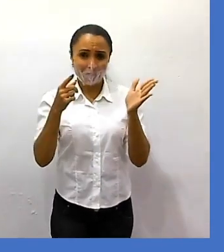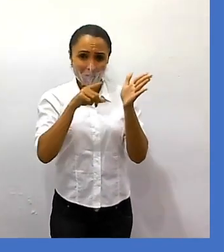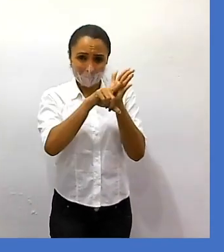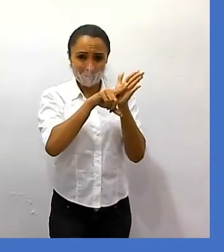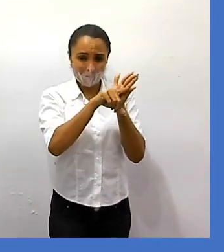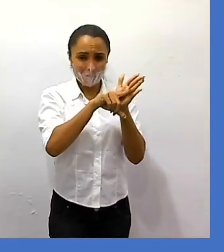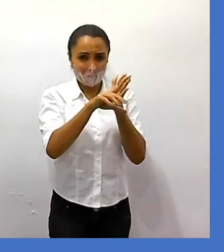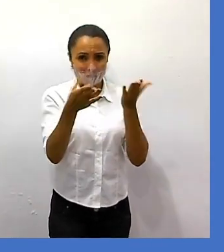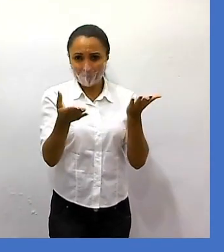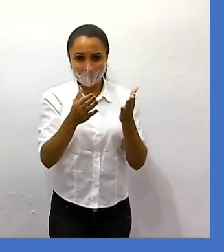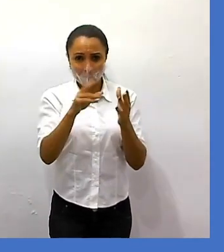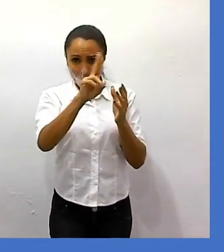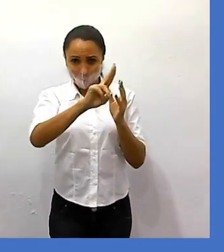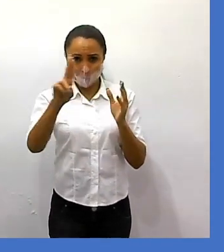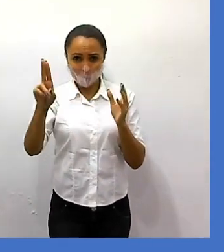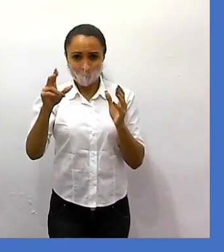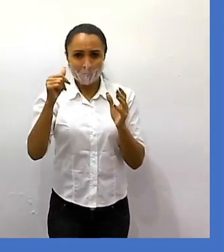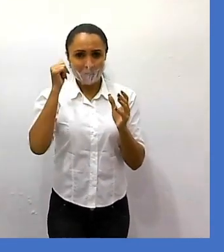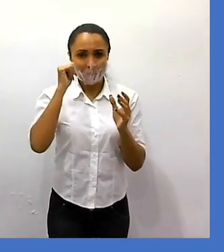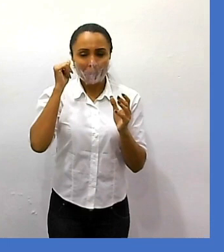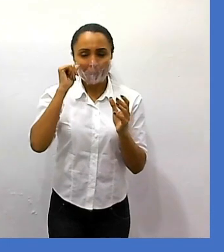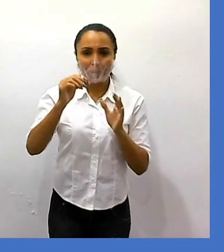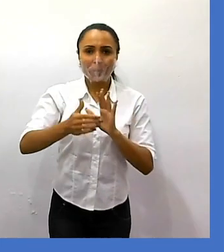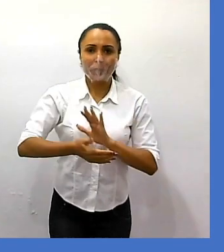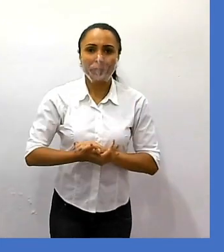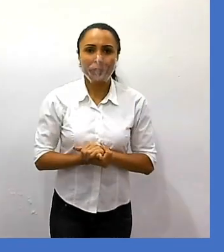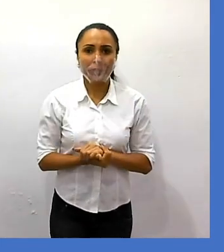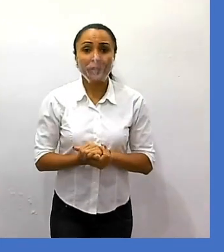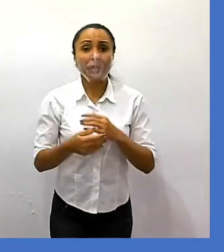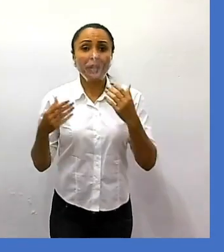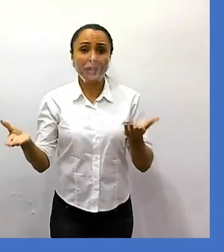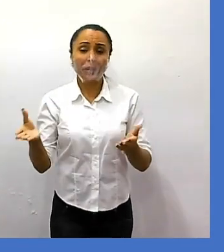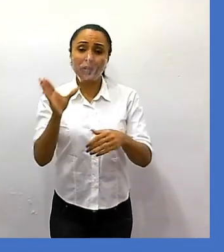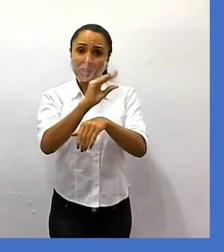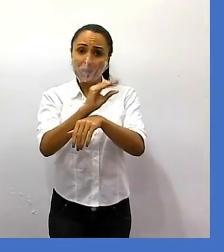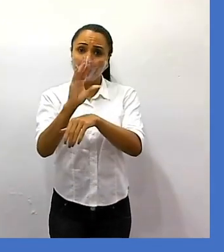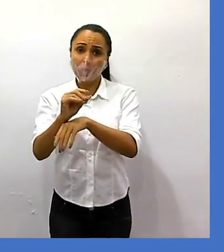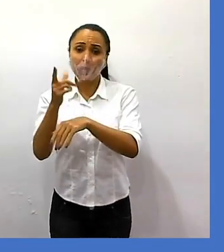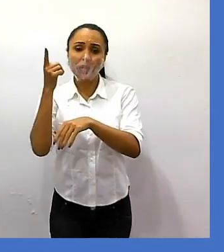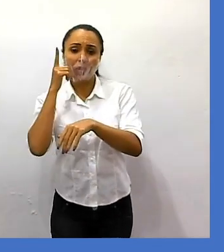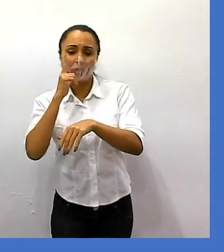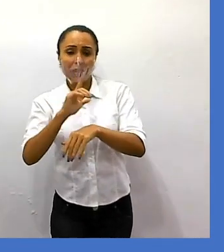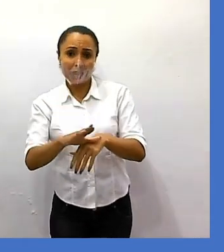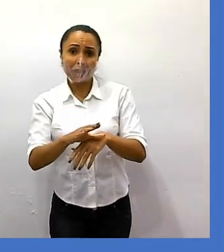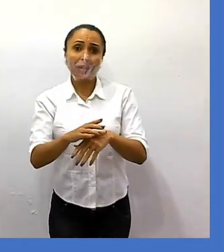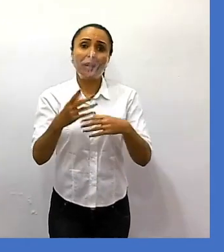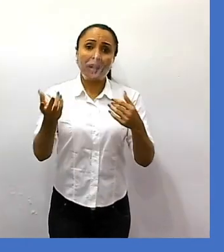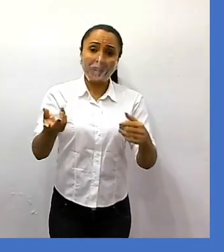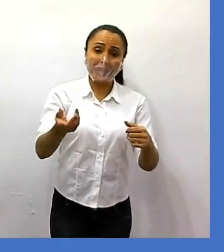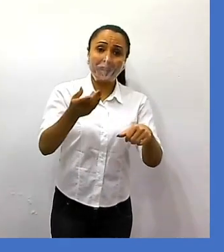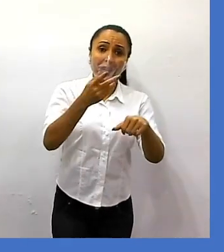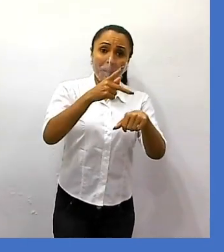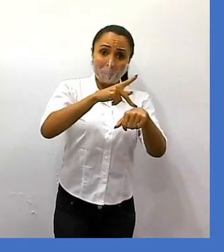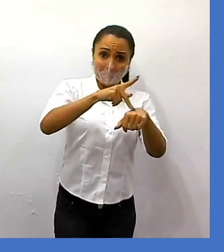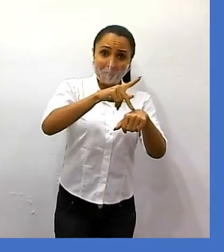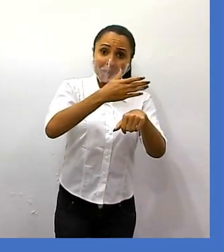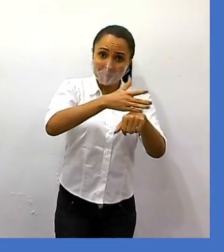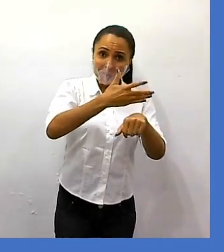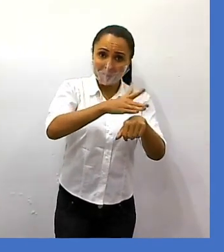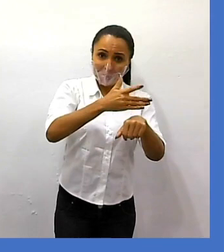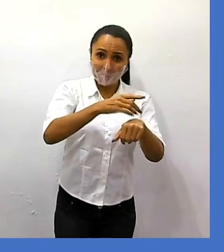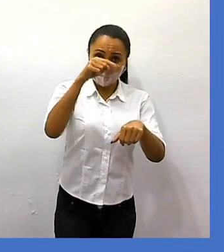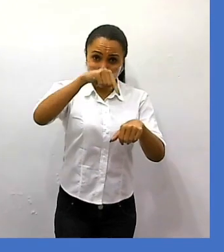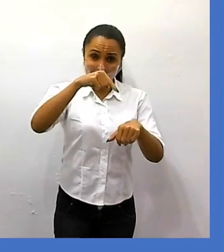referência do nome dessa atriz. Então, nessas fotos, a gente consegue ver, o cinema ainda era em preto e branco aqui no Brasil, e aí a